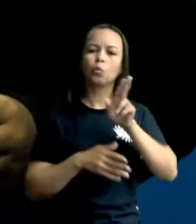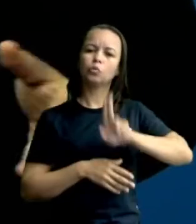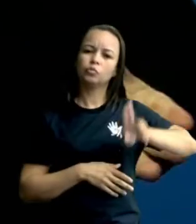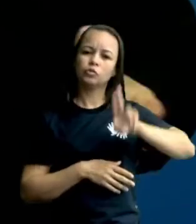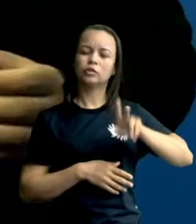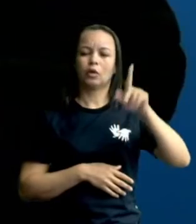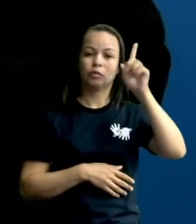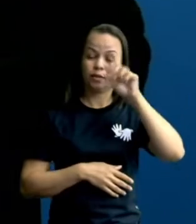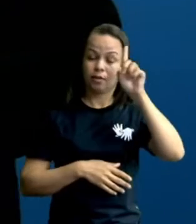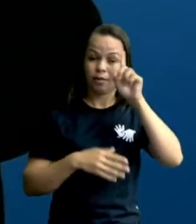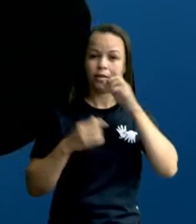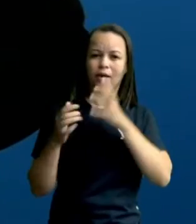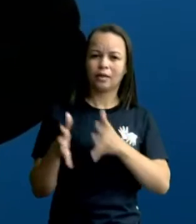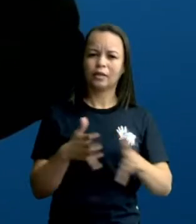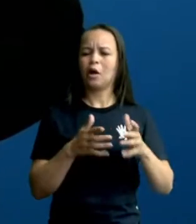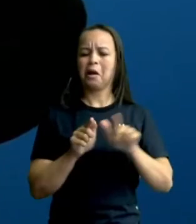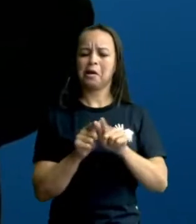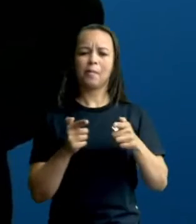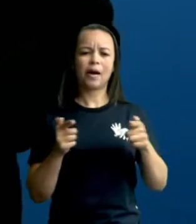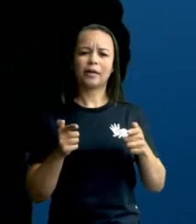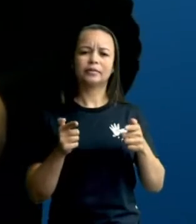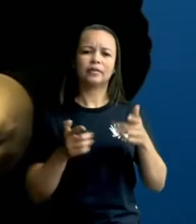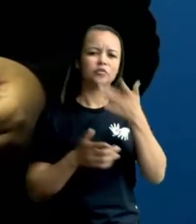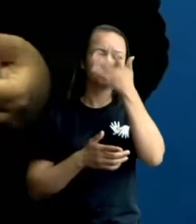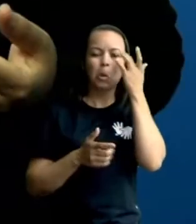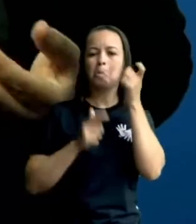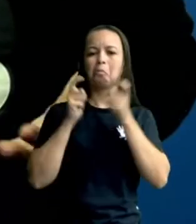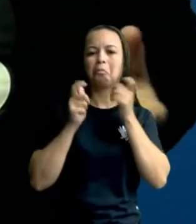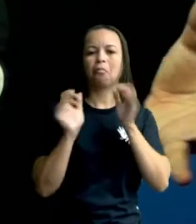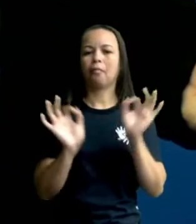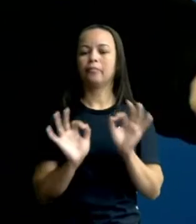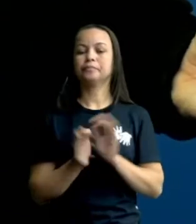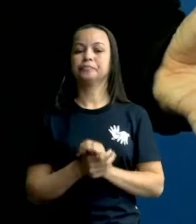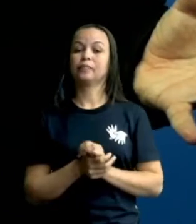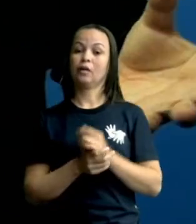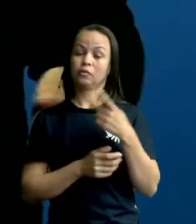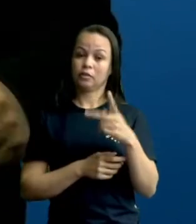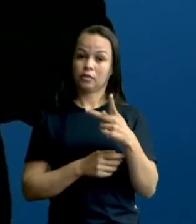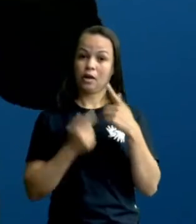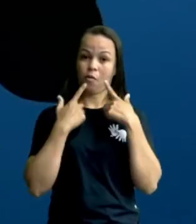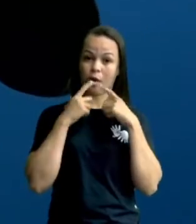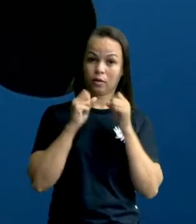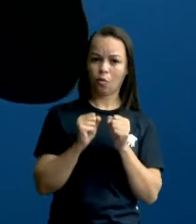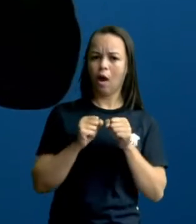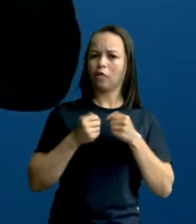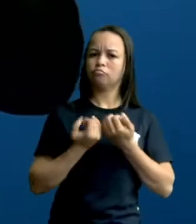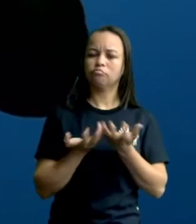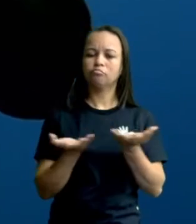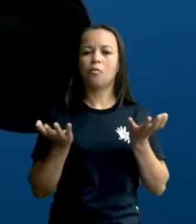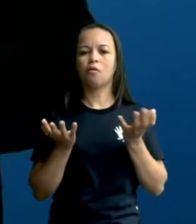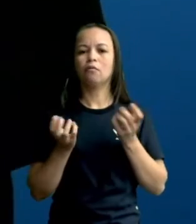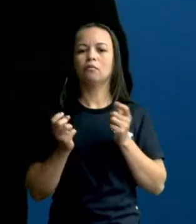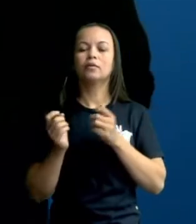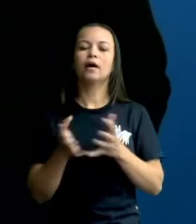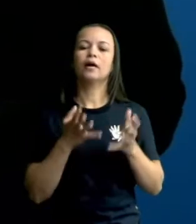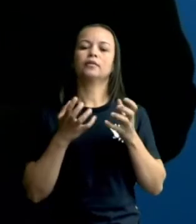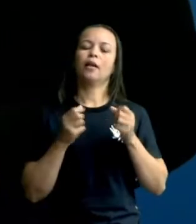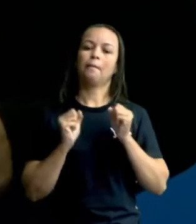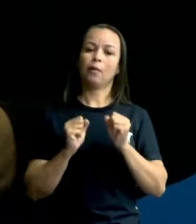sua gramaticidade, tá bom? Ou seja, ela é uma linguagem espontânea. Por vezes, ela pode